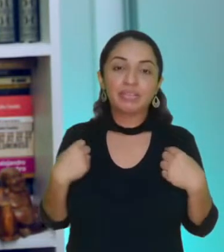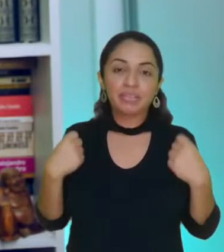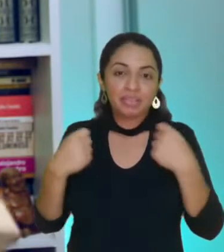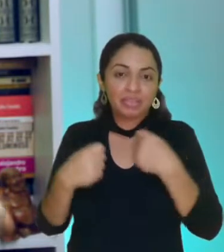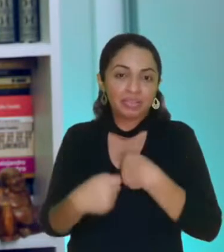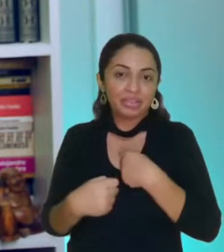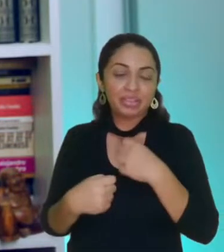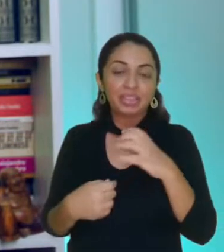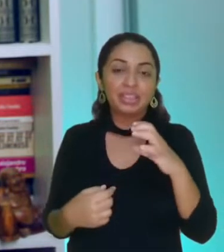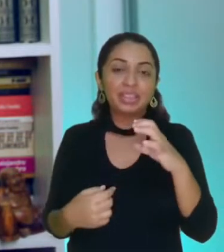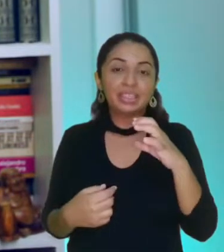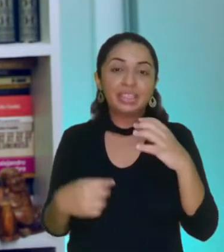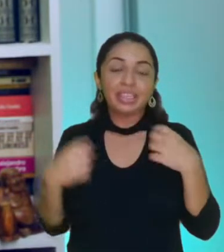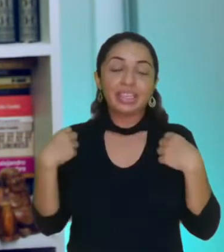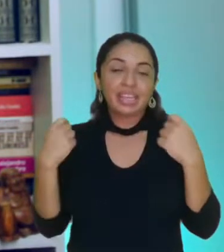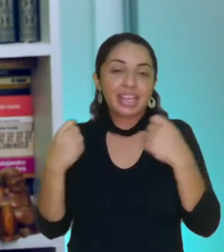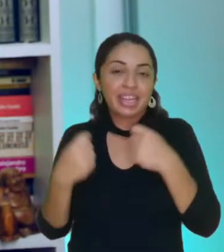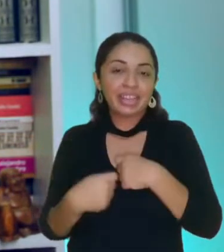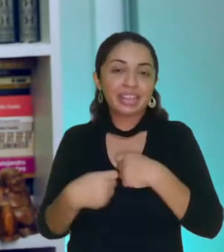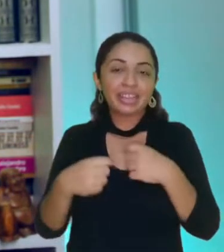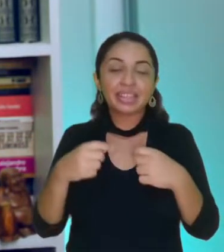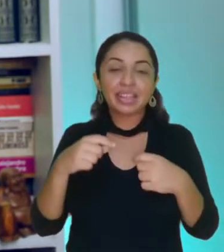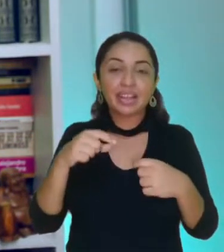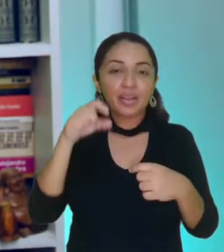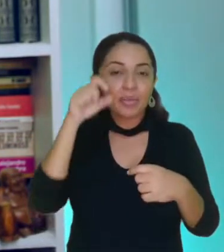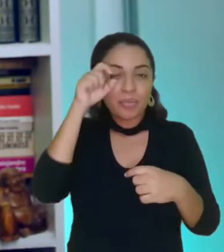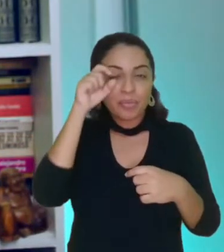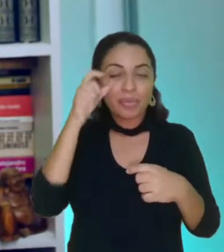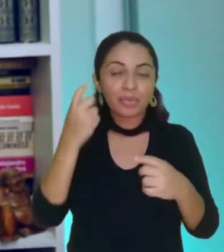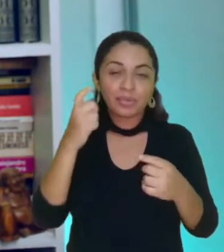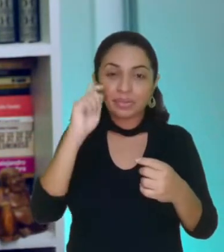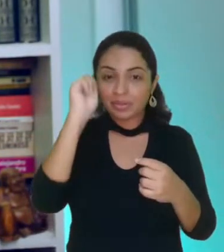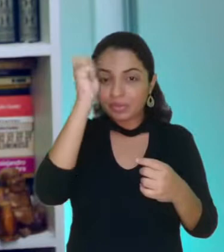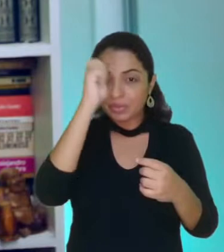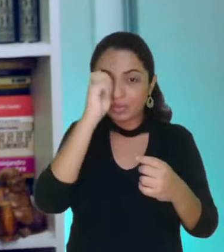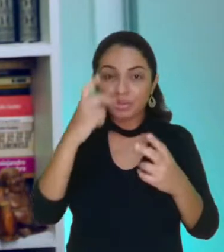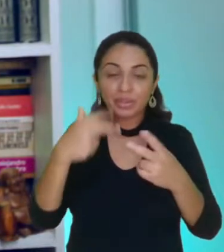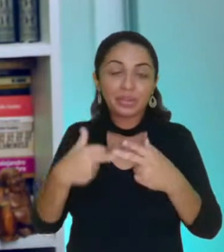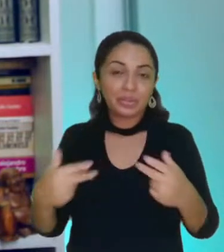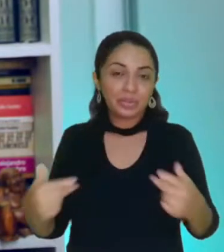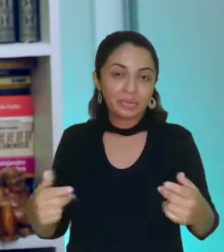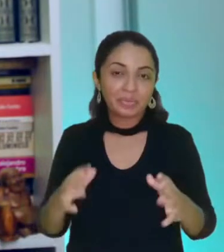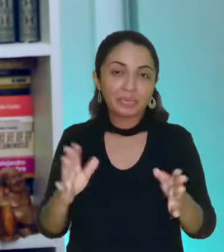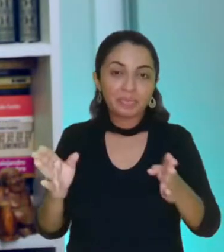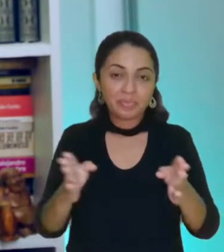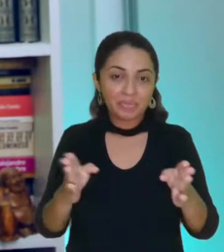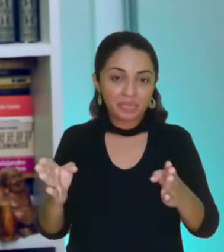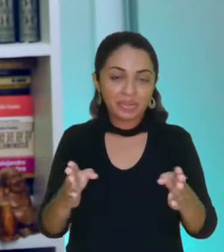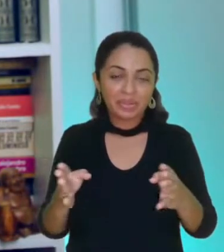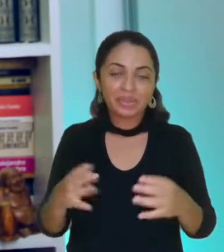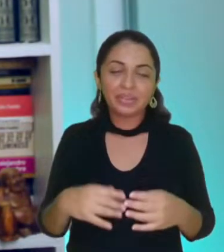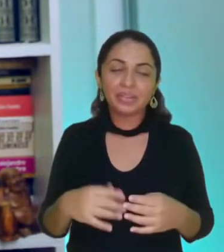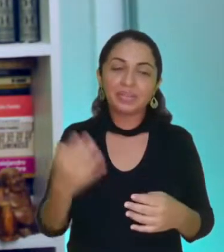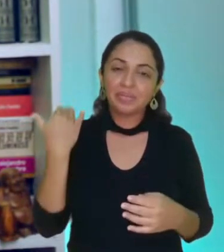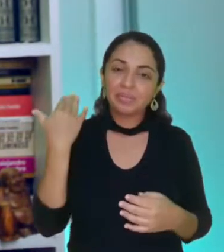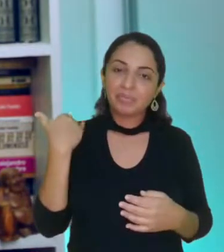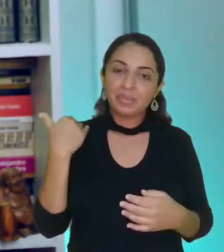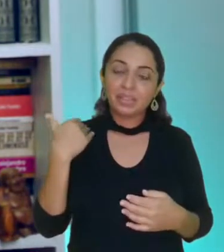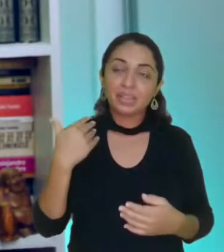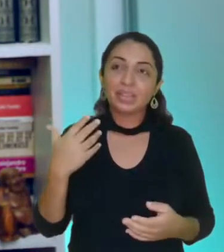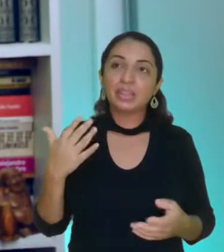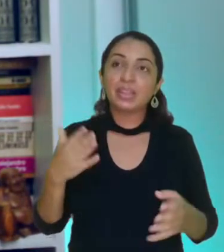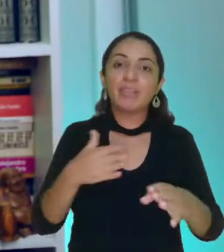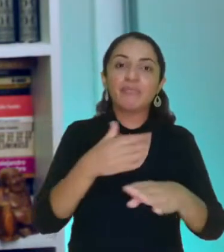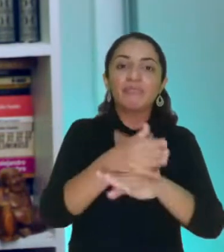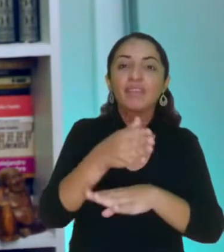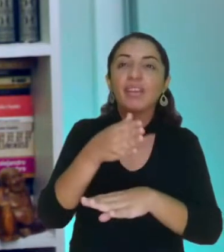casaca, monóculo e cartola, indispensáveis à composição de um herói que assume todo o charme da Belle Époque. Transatlânticos e castelos